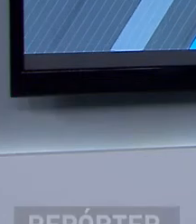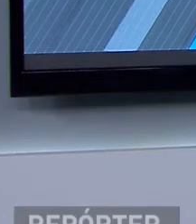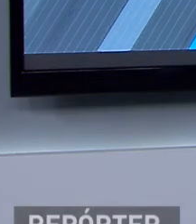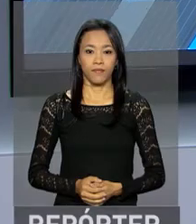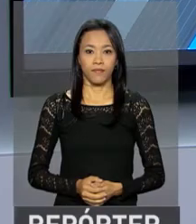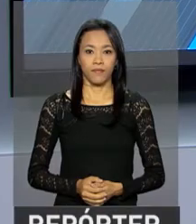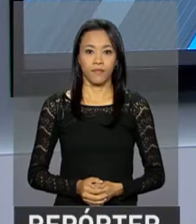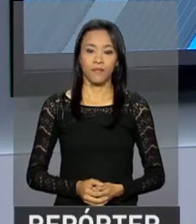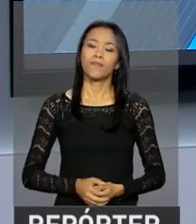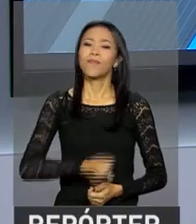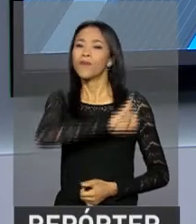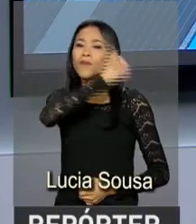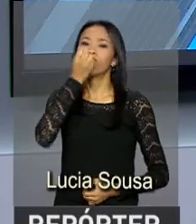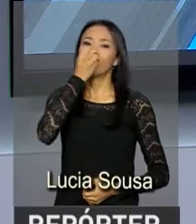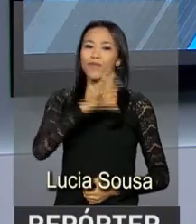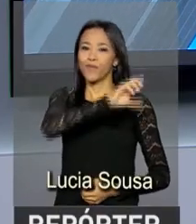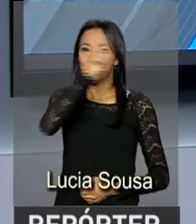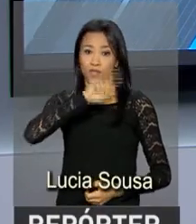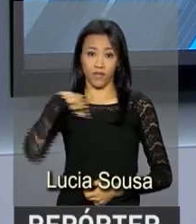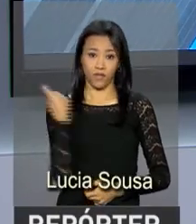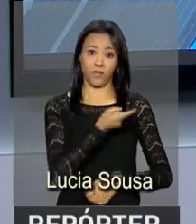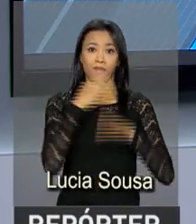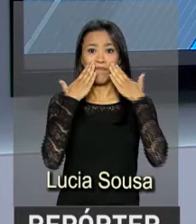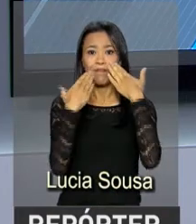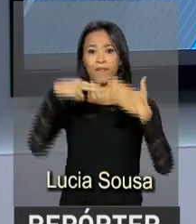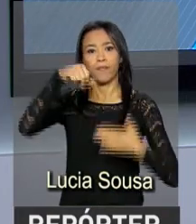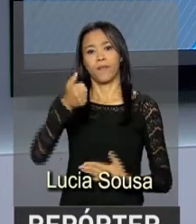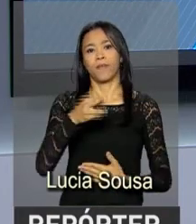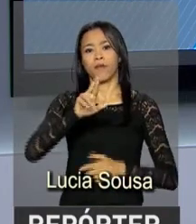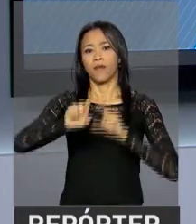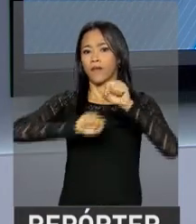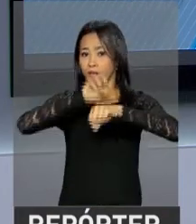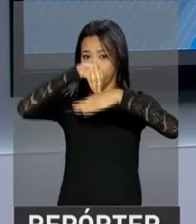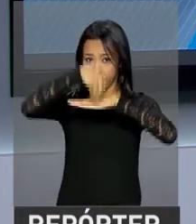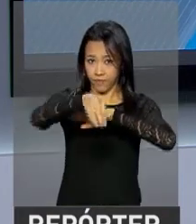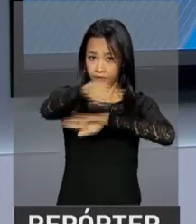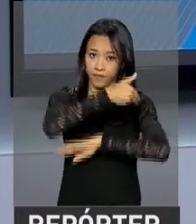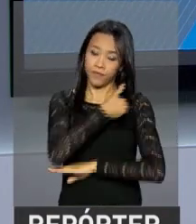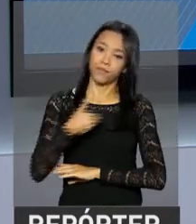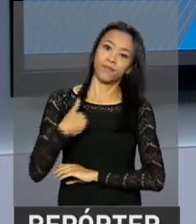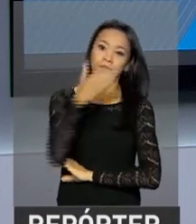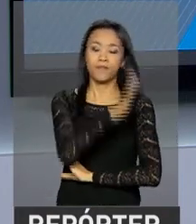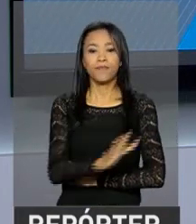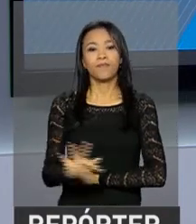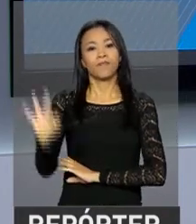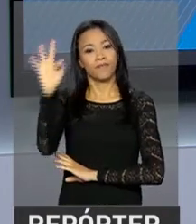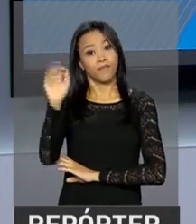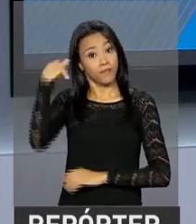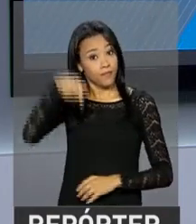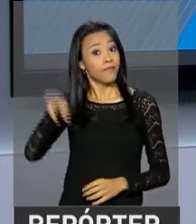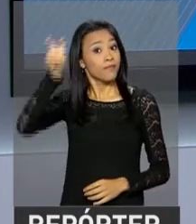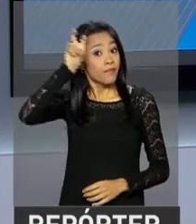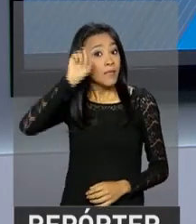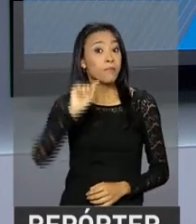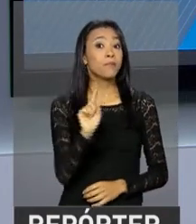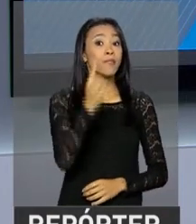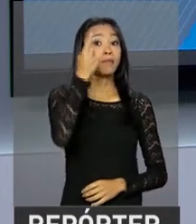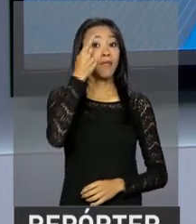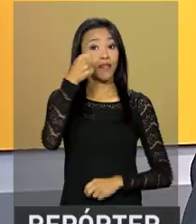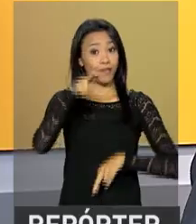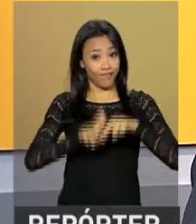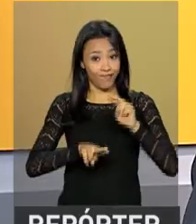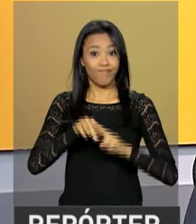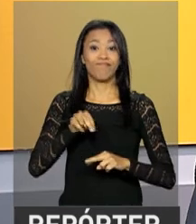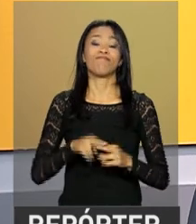olá bom dia estamos no ar com repórter mbre as notícias do governo federal desta quinta-feira 1º de junho